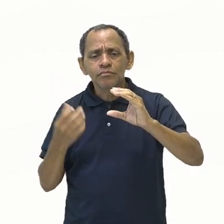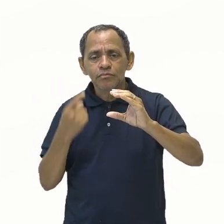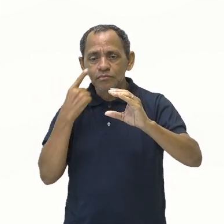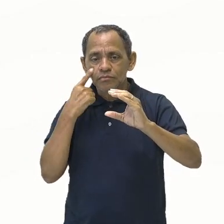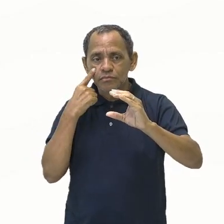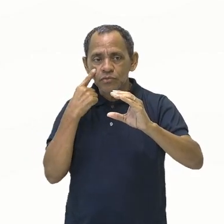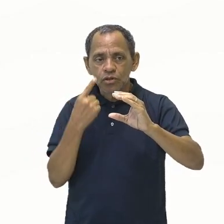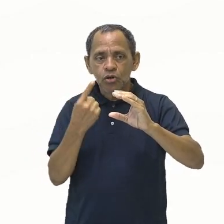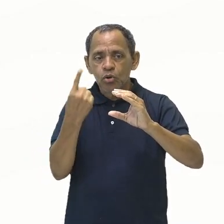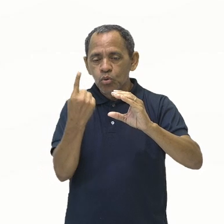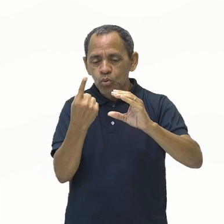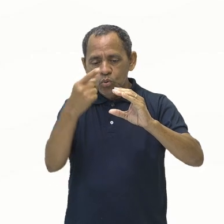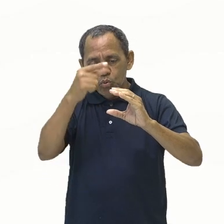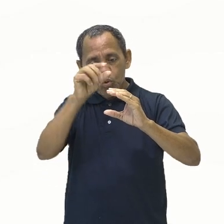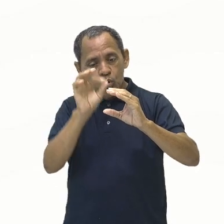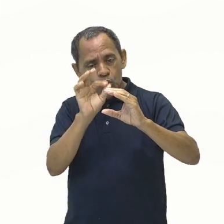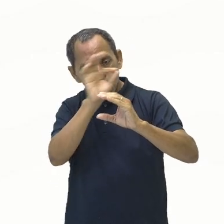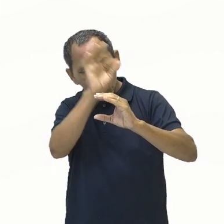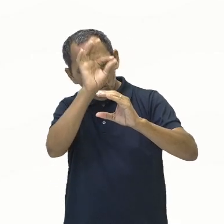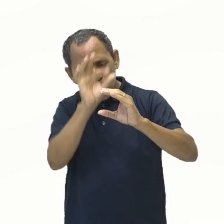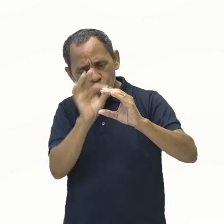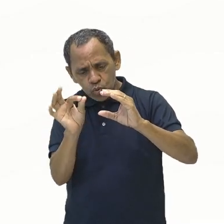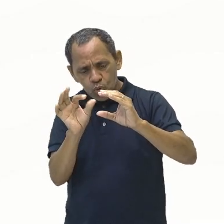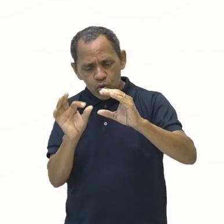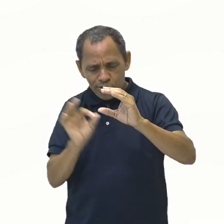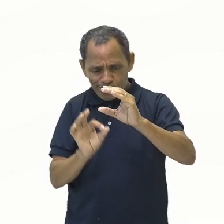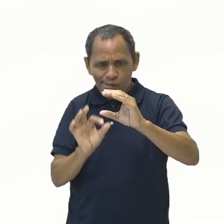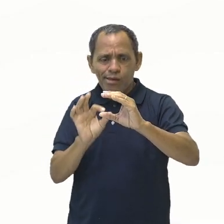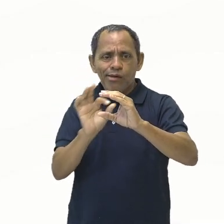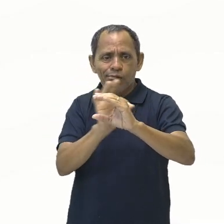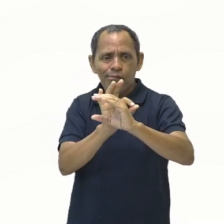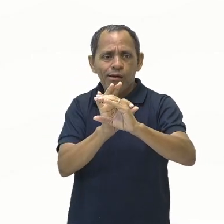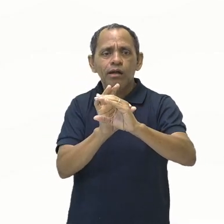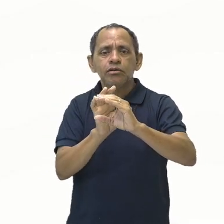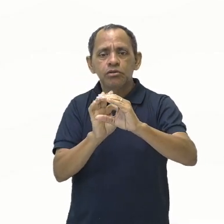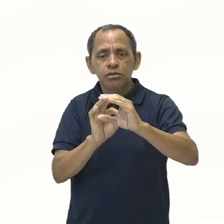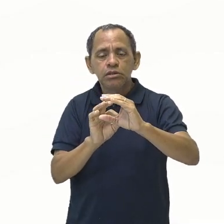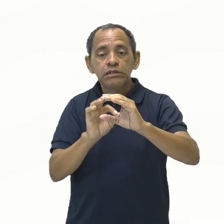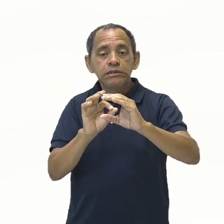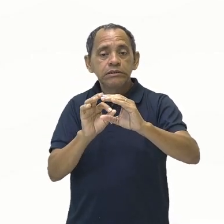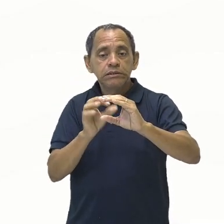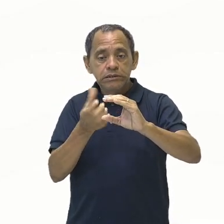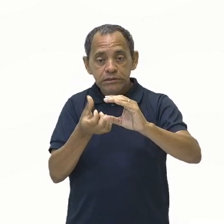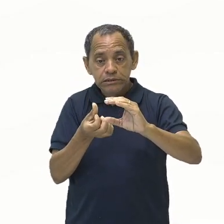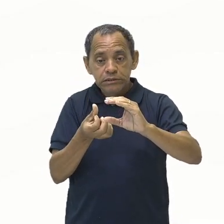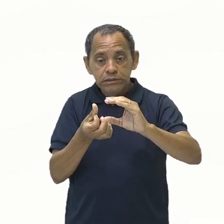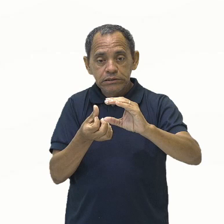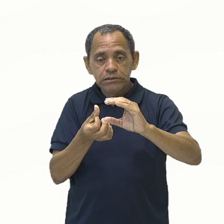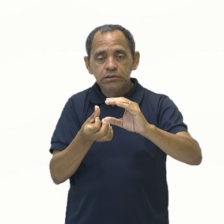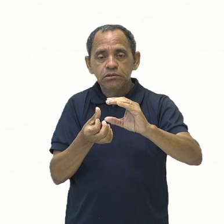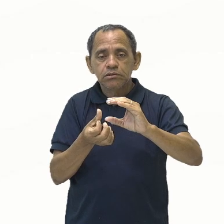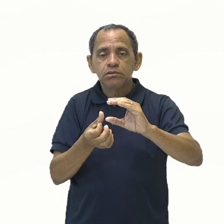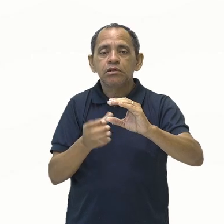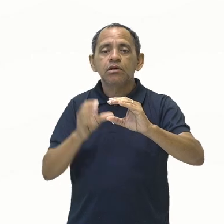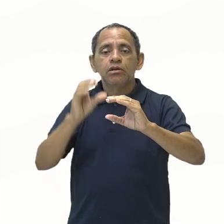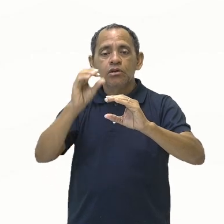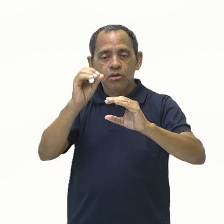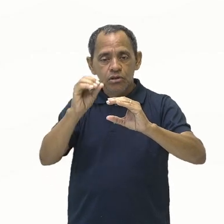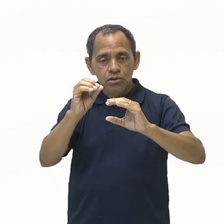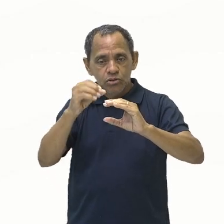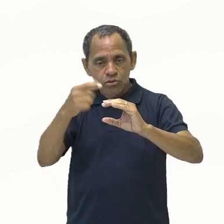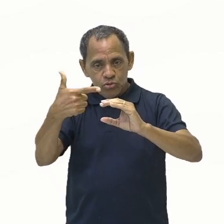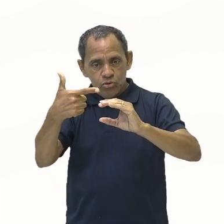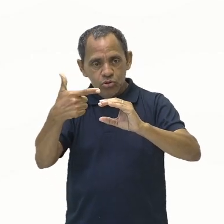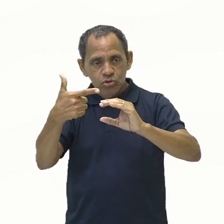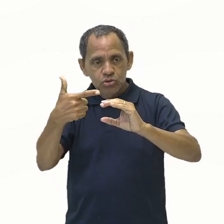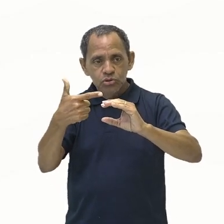2, 3, 4, 5, 6. Aqui. Quantos oxigênios? Ah, professor, não está